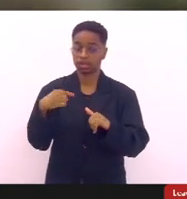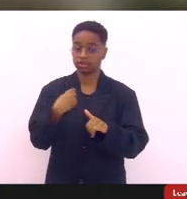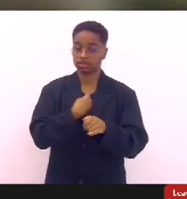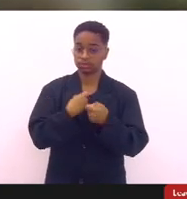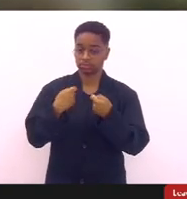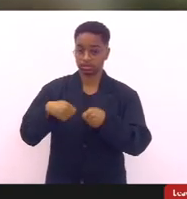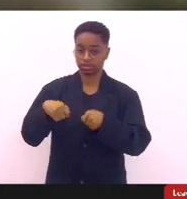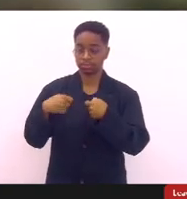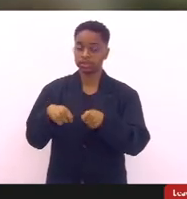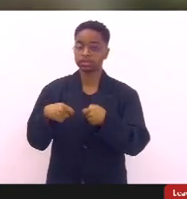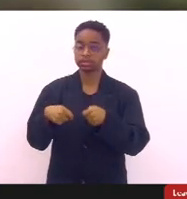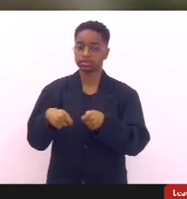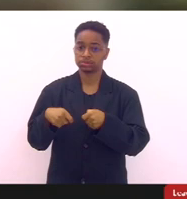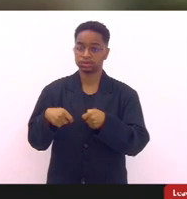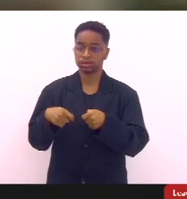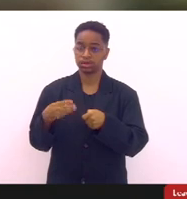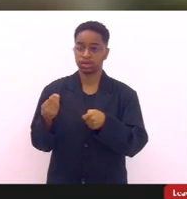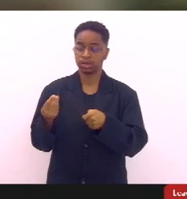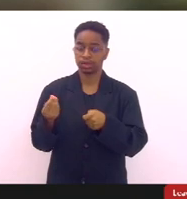precisamos